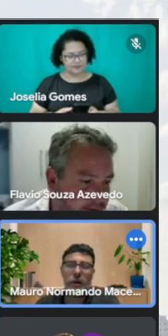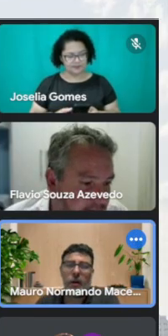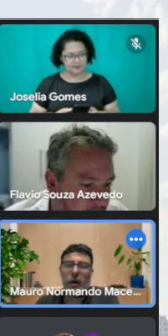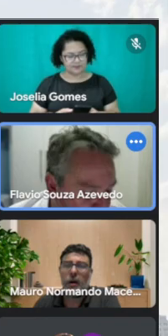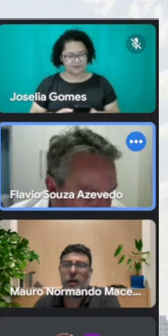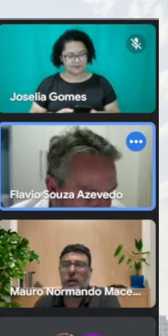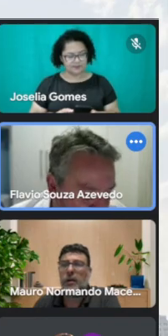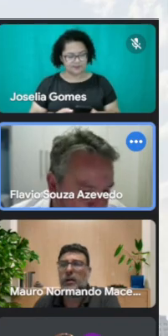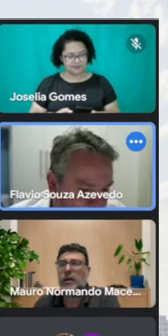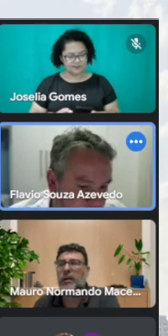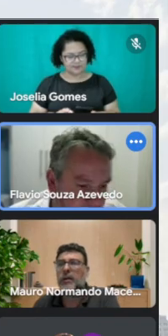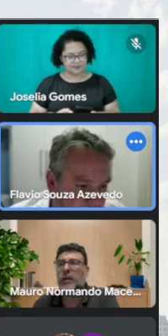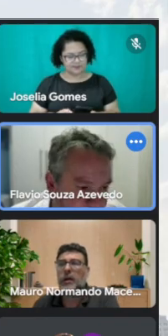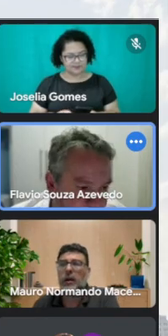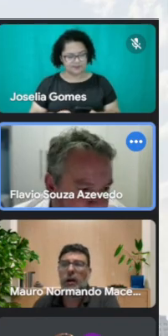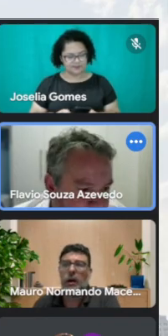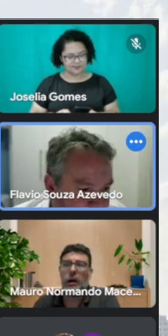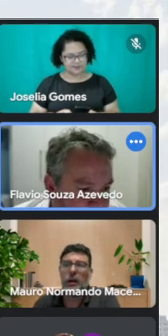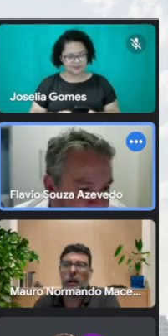Exato.